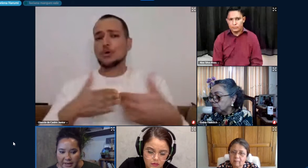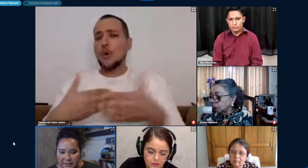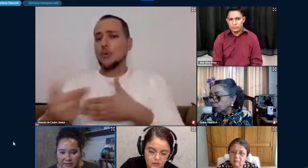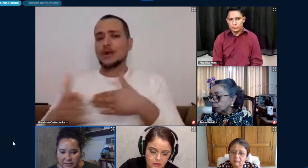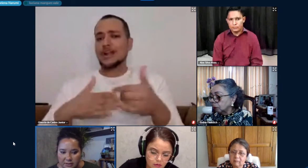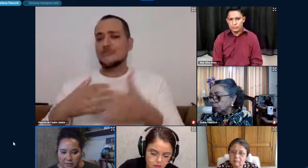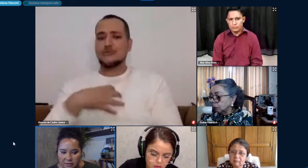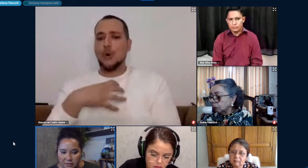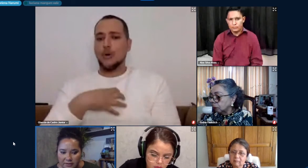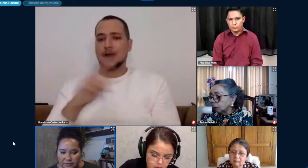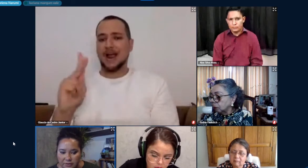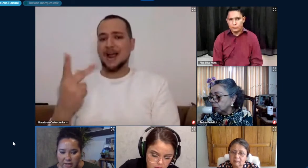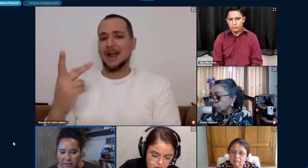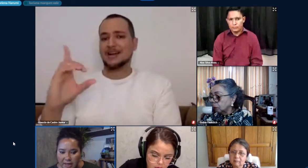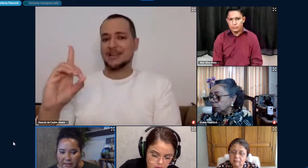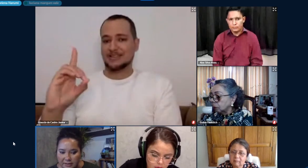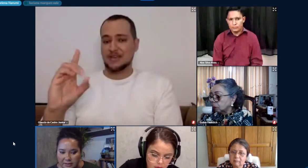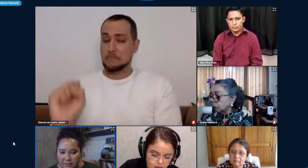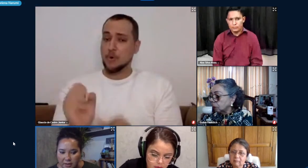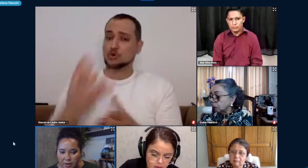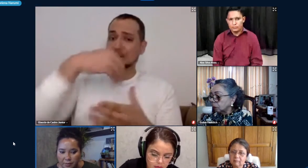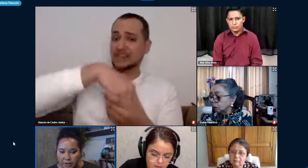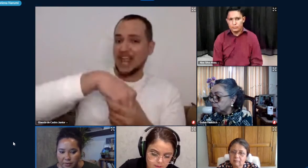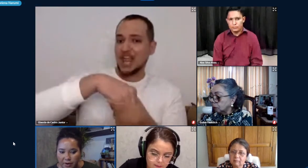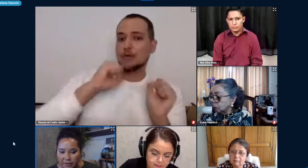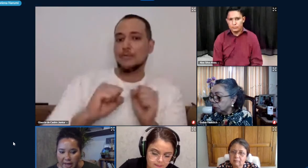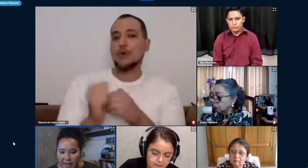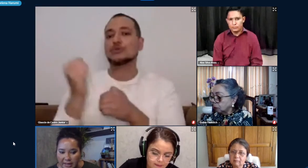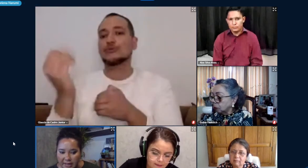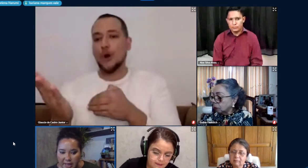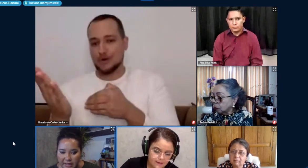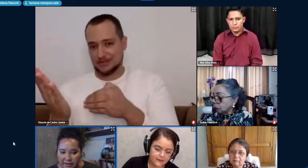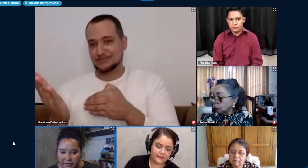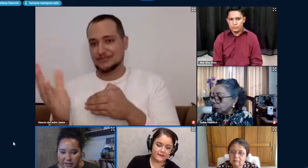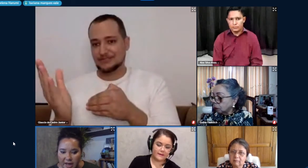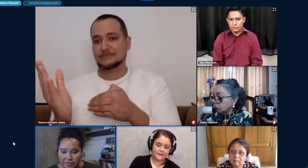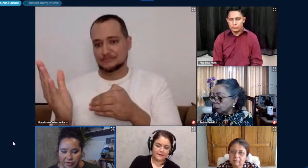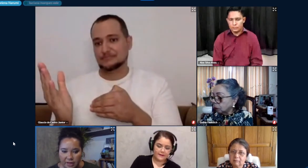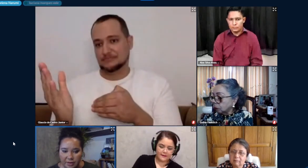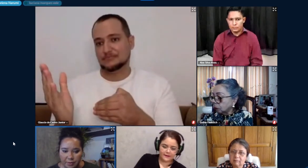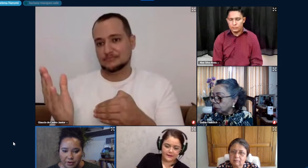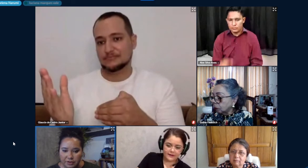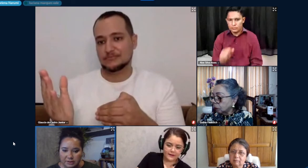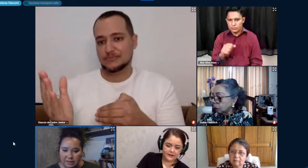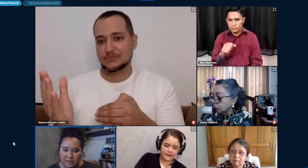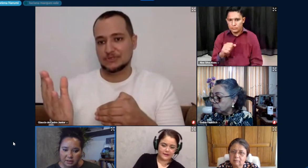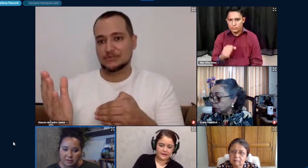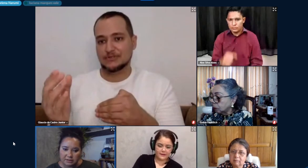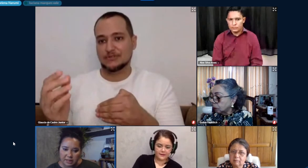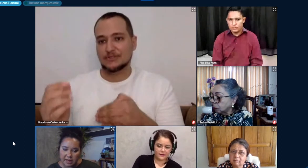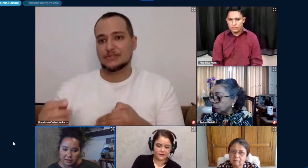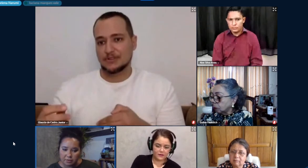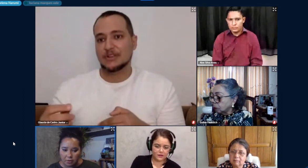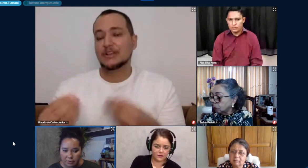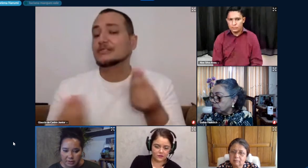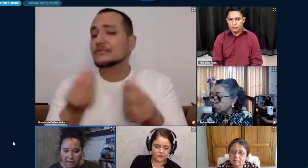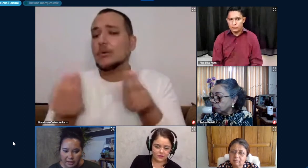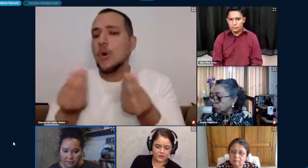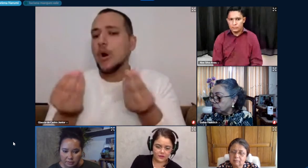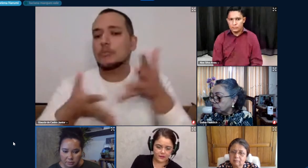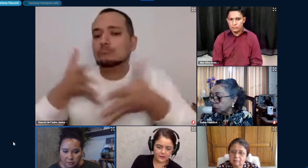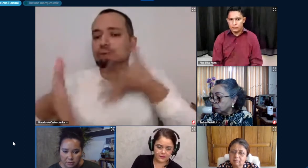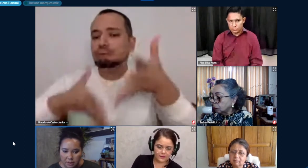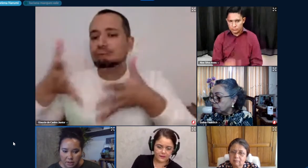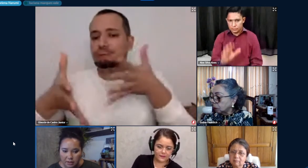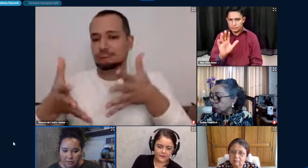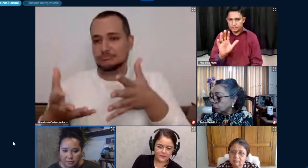dos papéis das funcionalidades. Porque qualquer HD, na verdade, ele pode ser externo ou